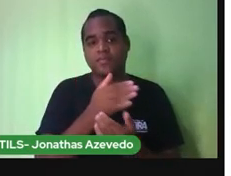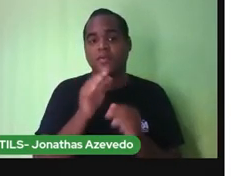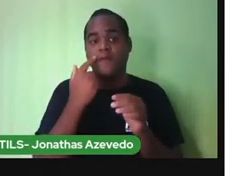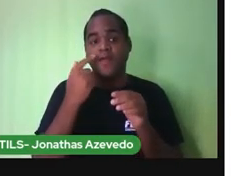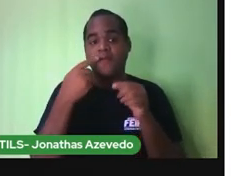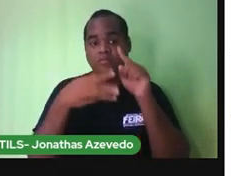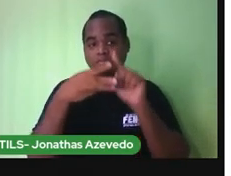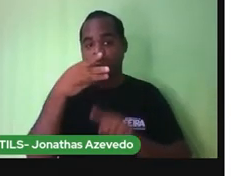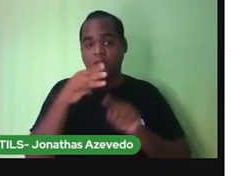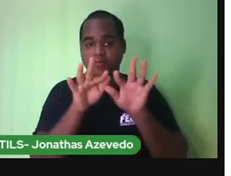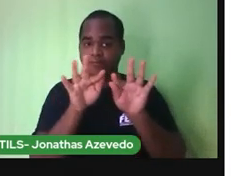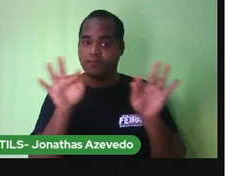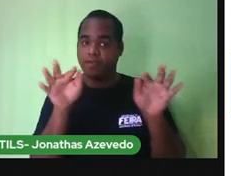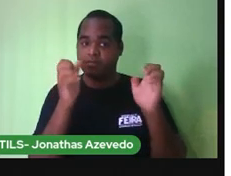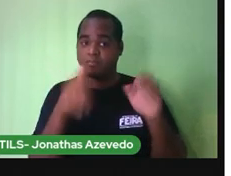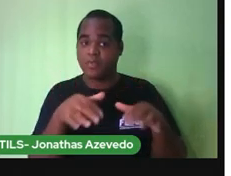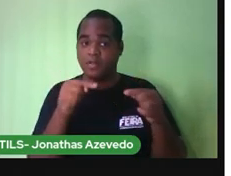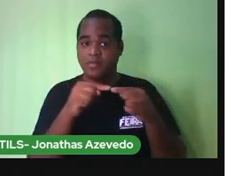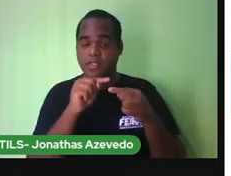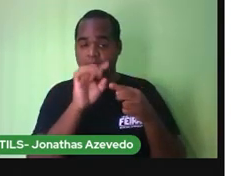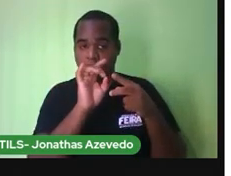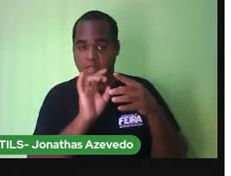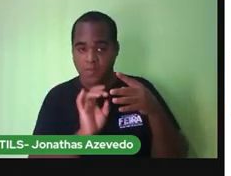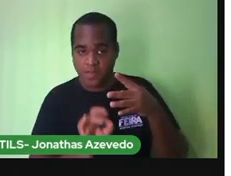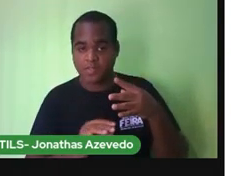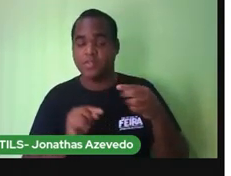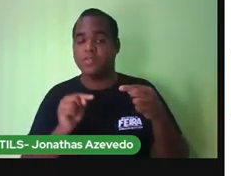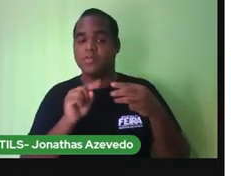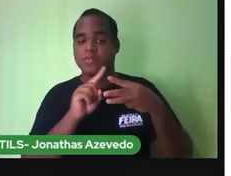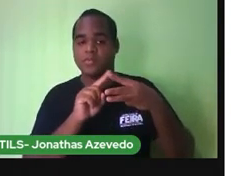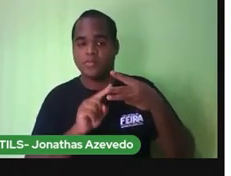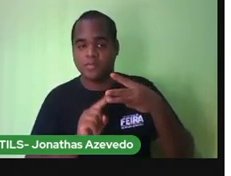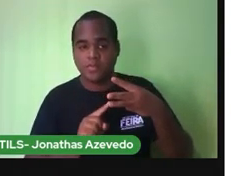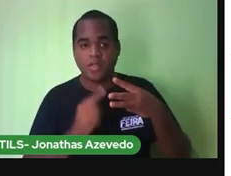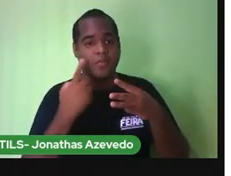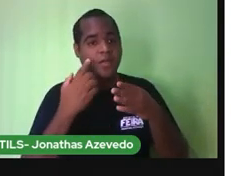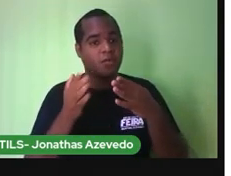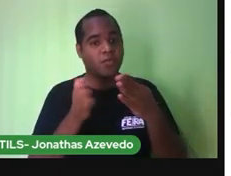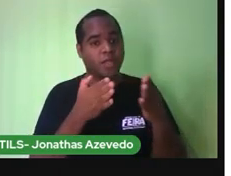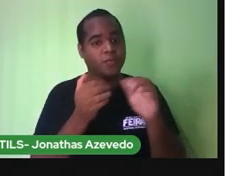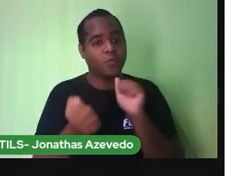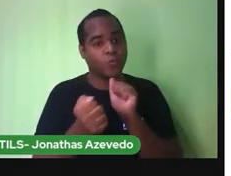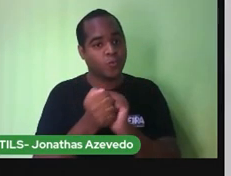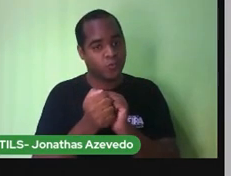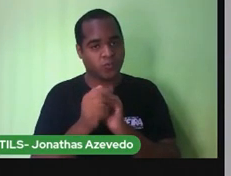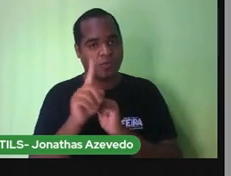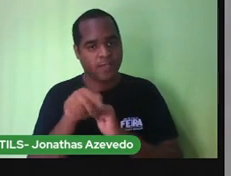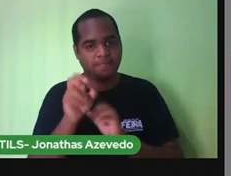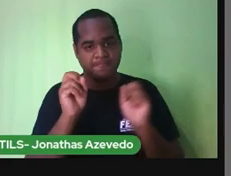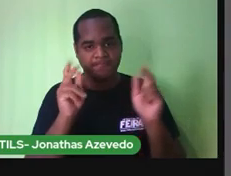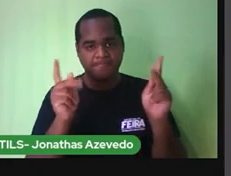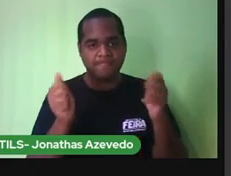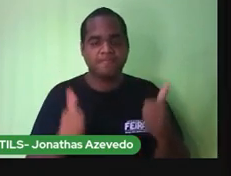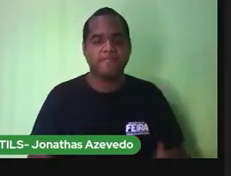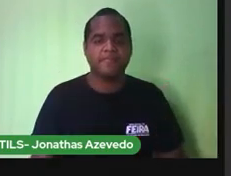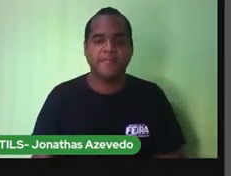frases que há pro colocou sem o espaço e com vamos seguir